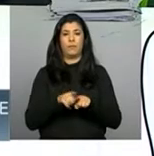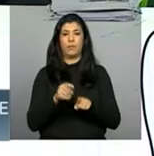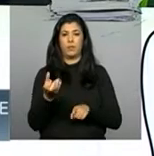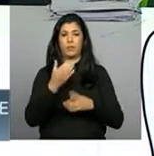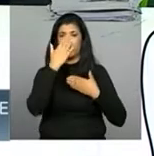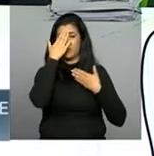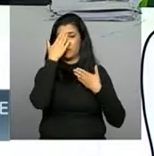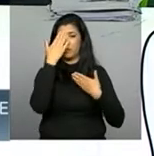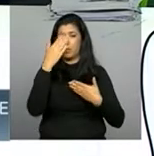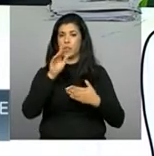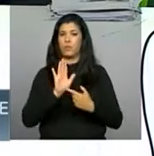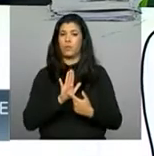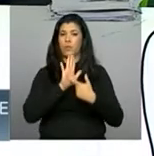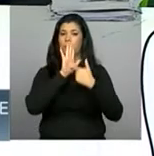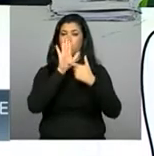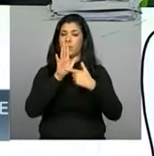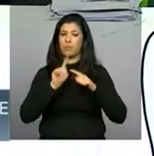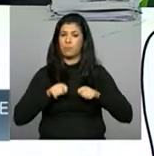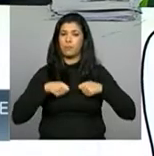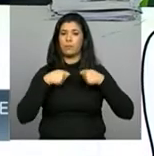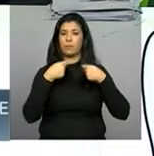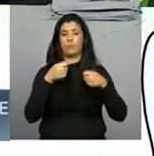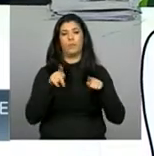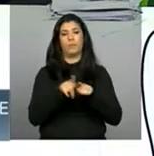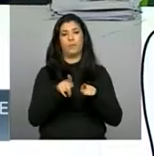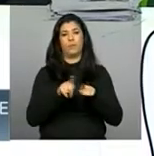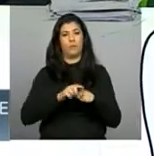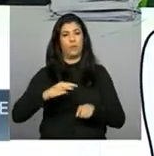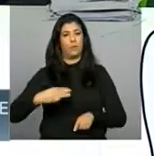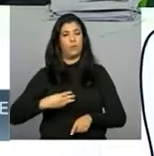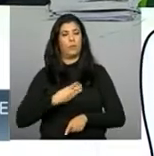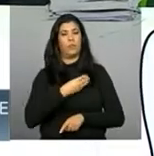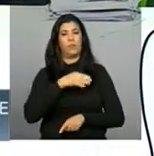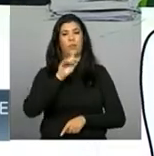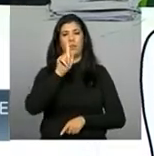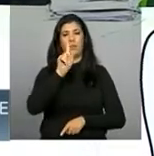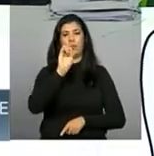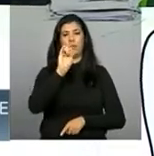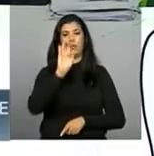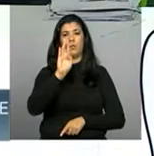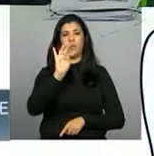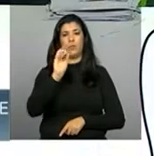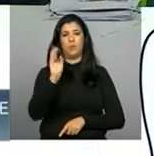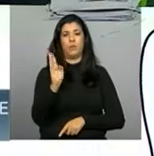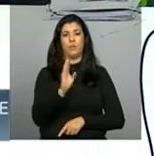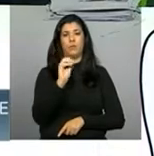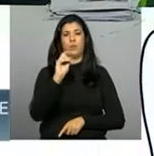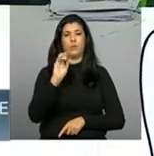agradecer e destacar em mim tenho também do ministro Gilberto occhi